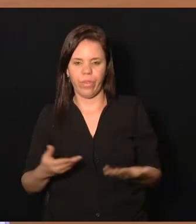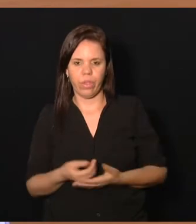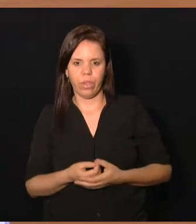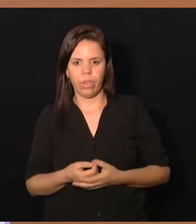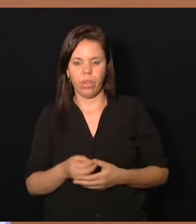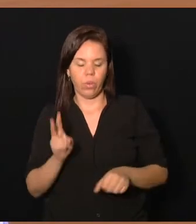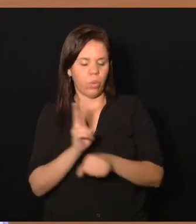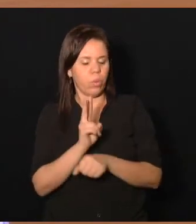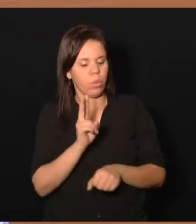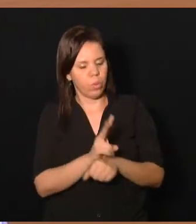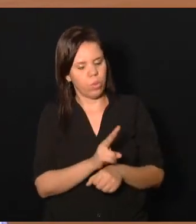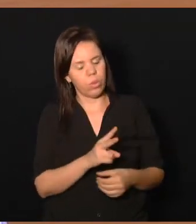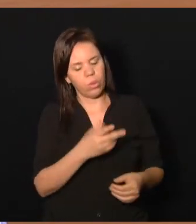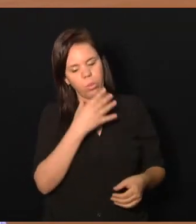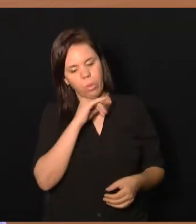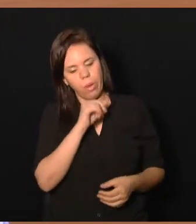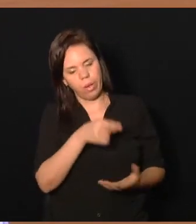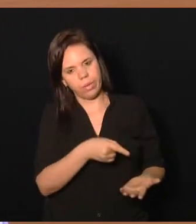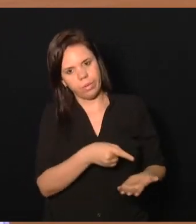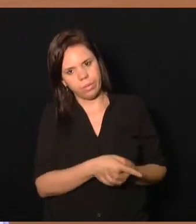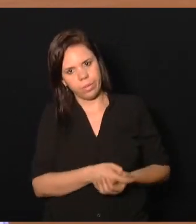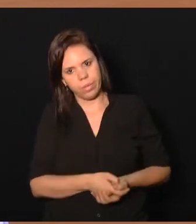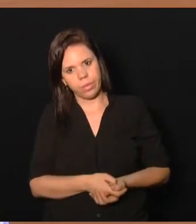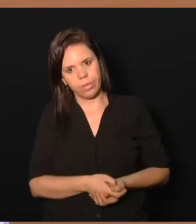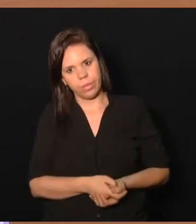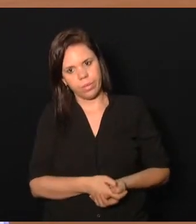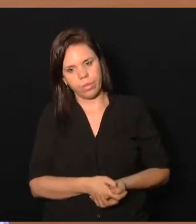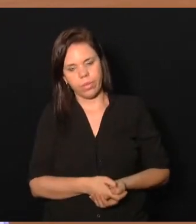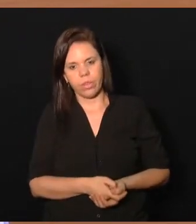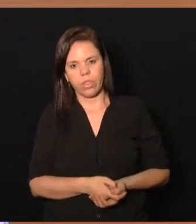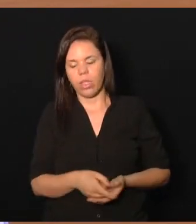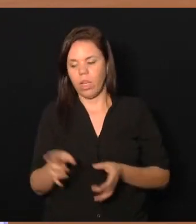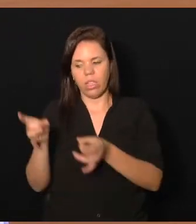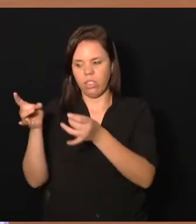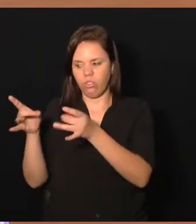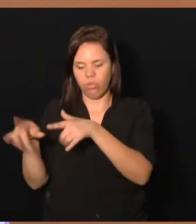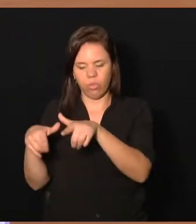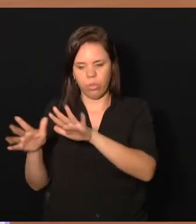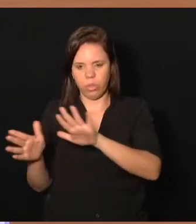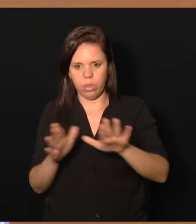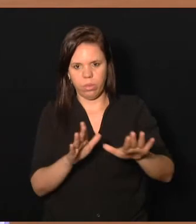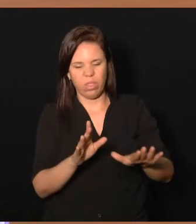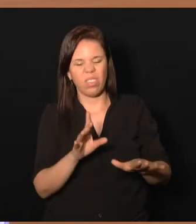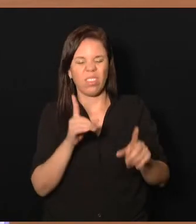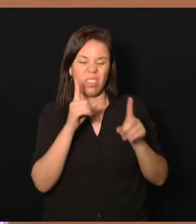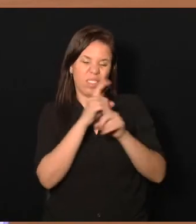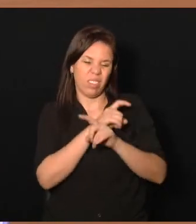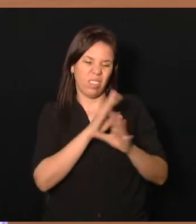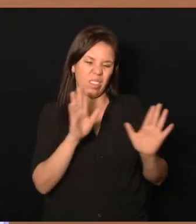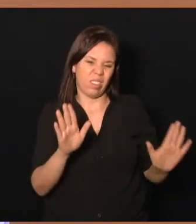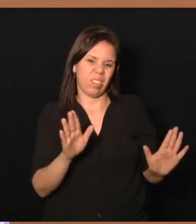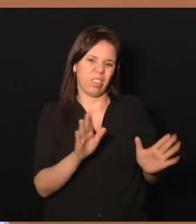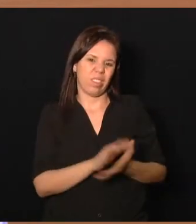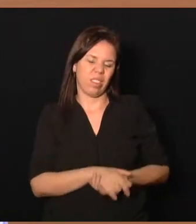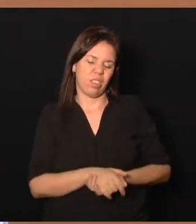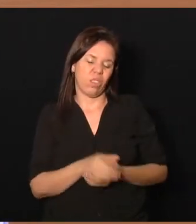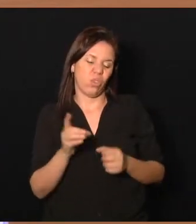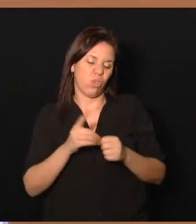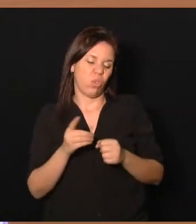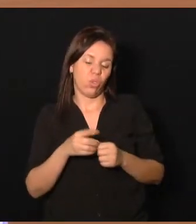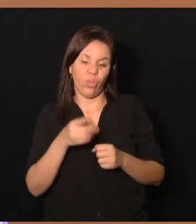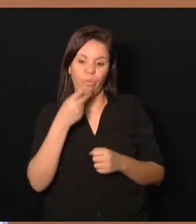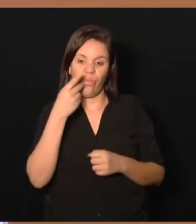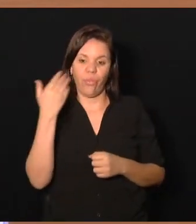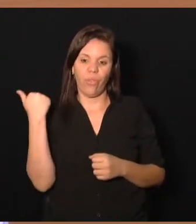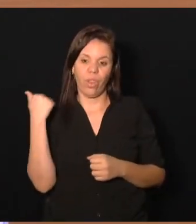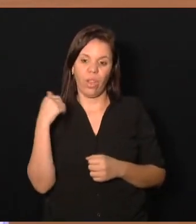ser cuidadora do meu pai. Tiramos serviço. Mas é complicado. O doutor disse, o